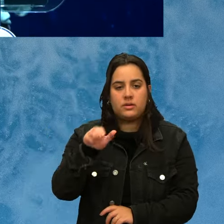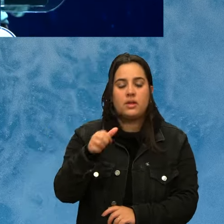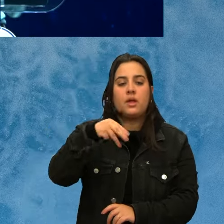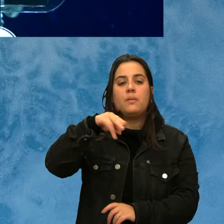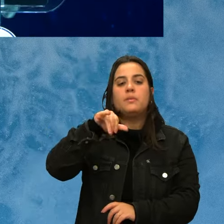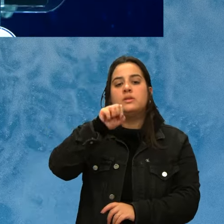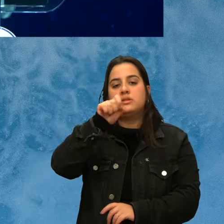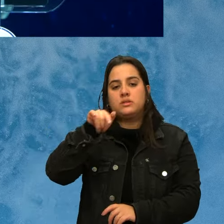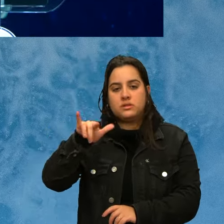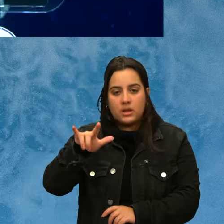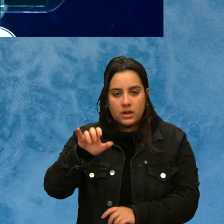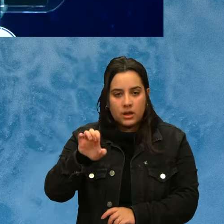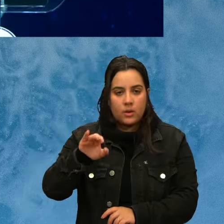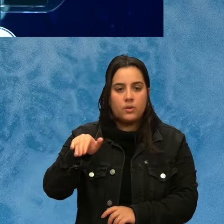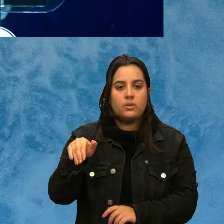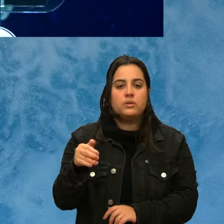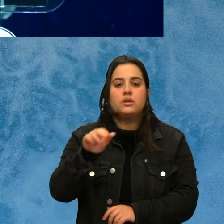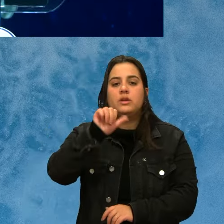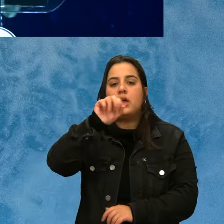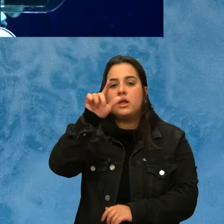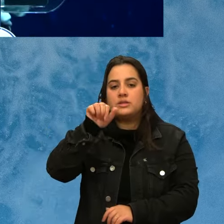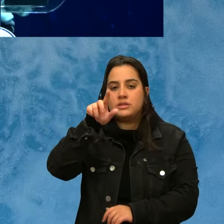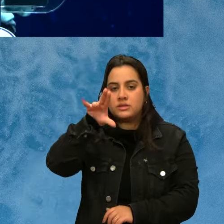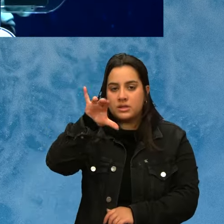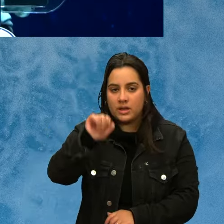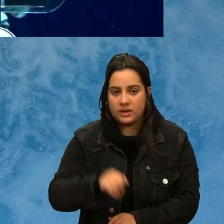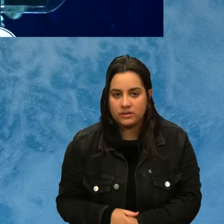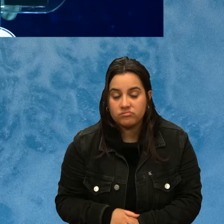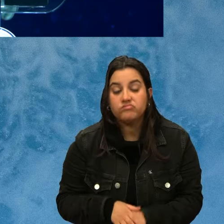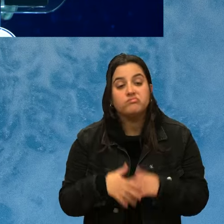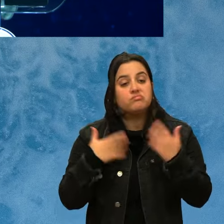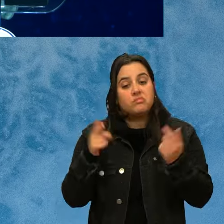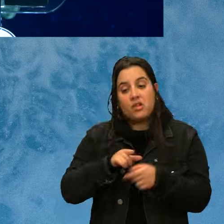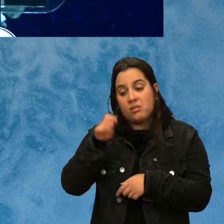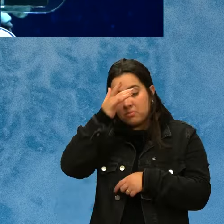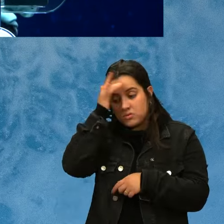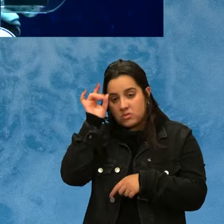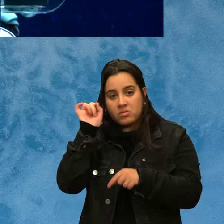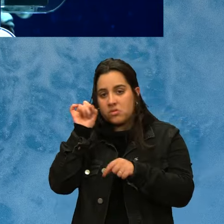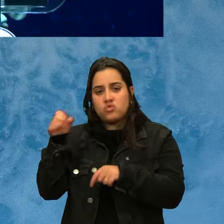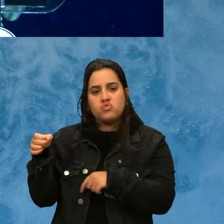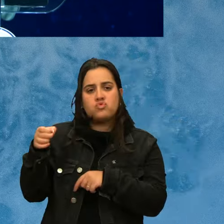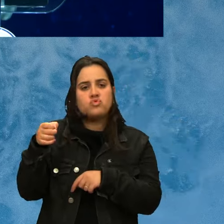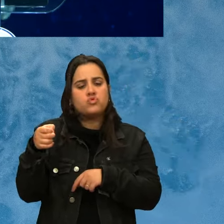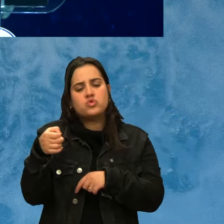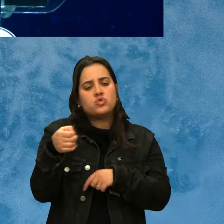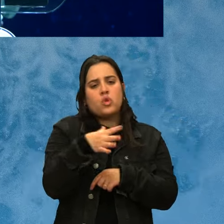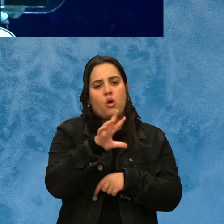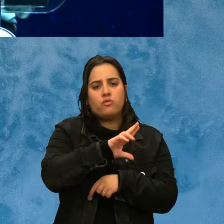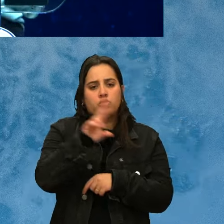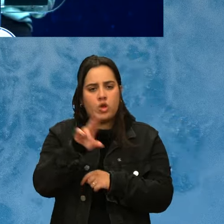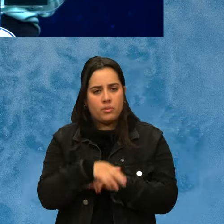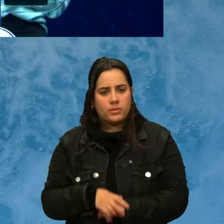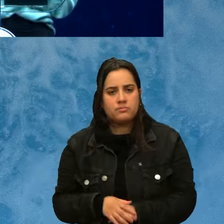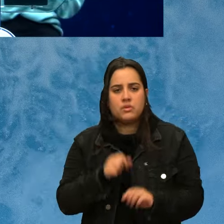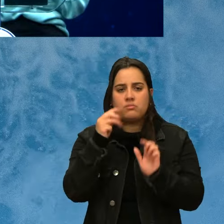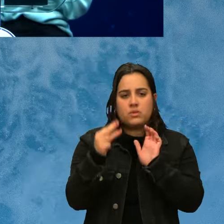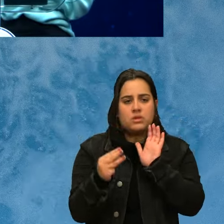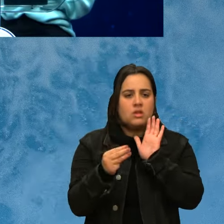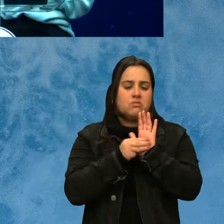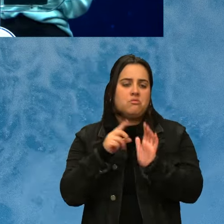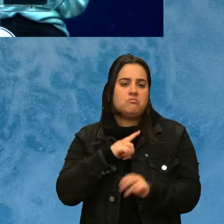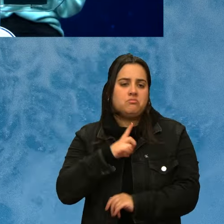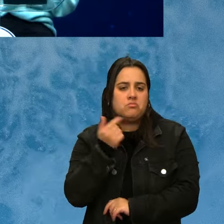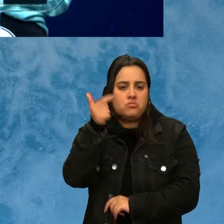O chefe dos oficiais deu-lhes novos nomes. A Daniel deu o nome de Beltessazar, a Ananias Sadraque, a Misael Mesaque e